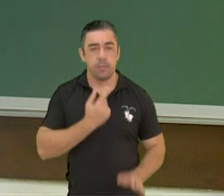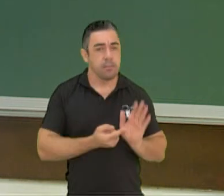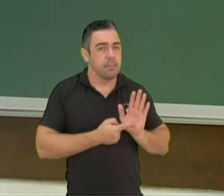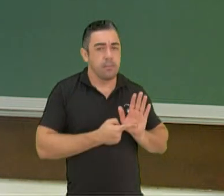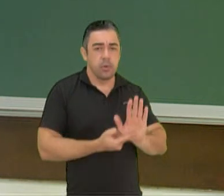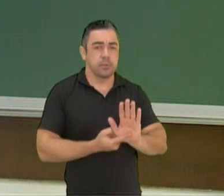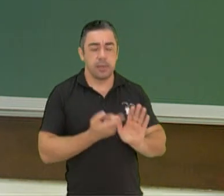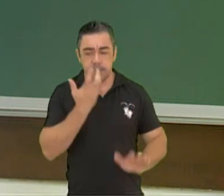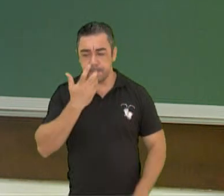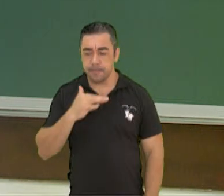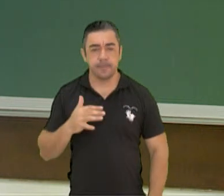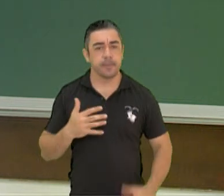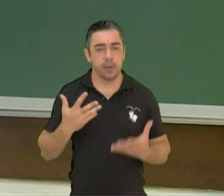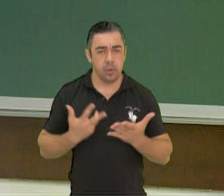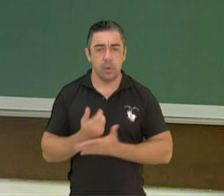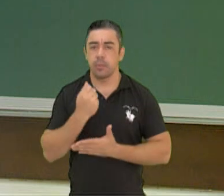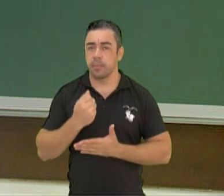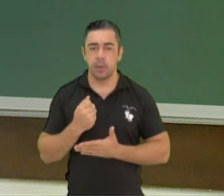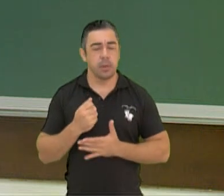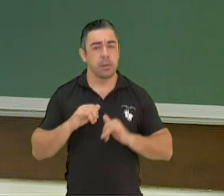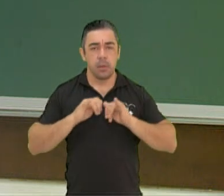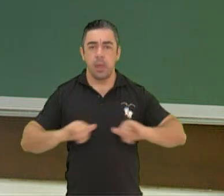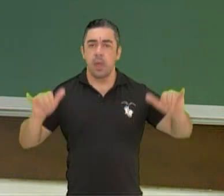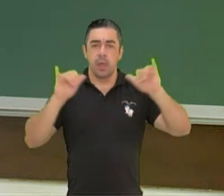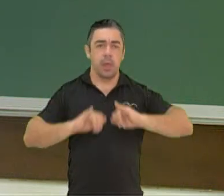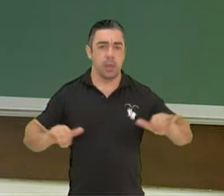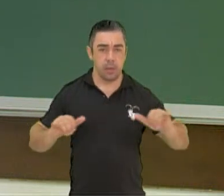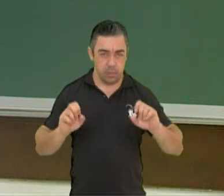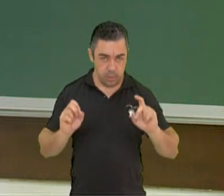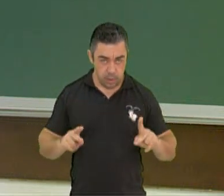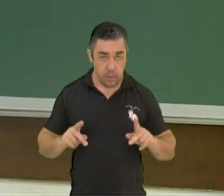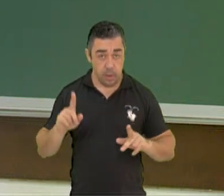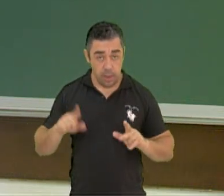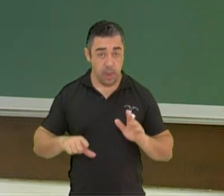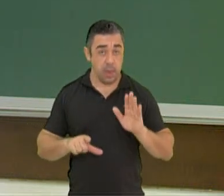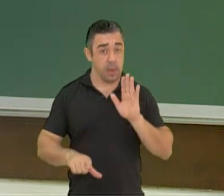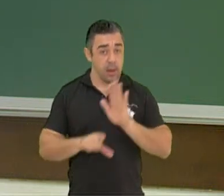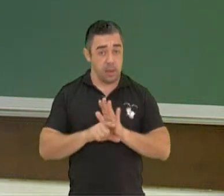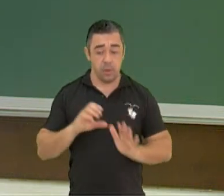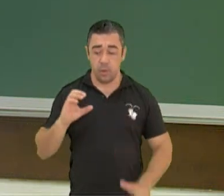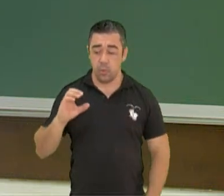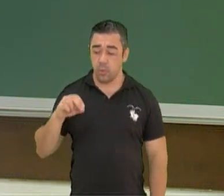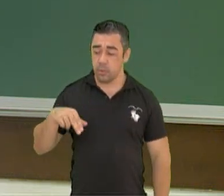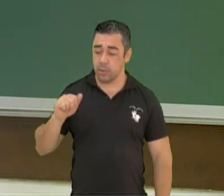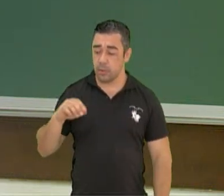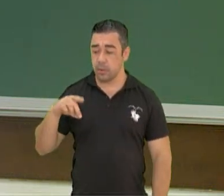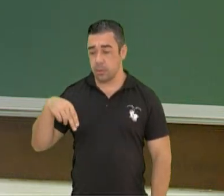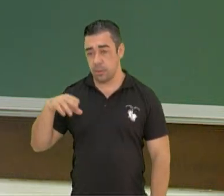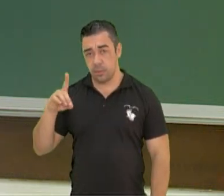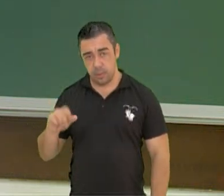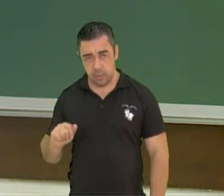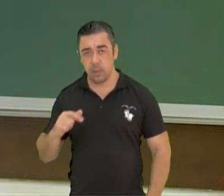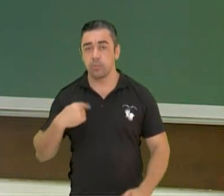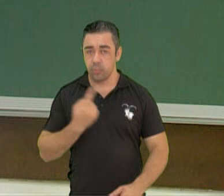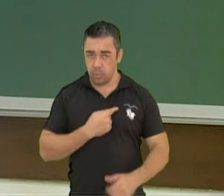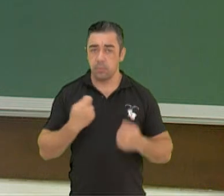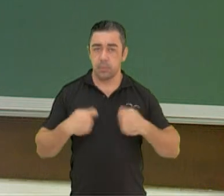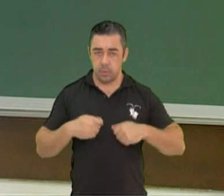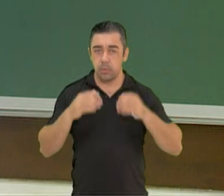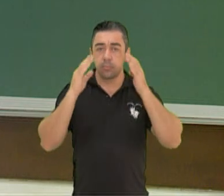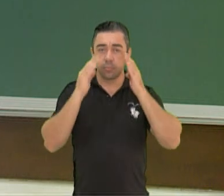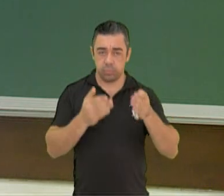exposição das crianças nas mídias, ok? Então, é lei do CONANDA e nós devemos obedecer.